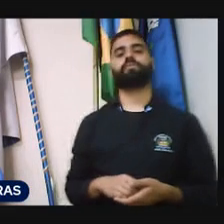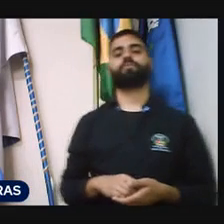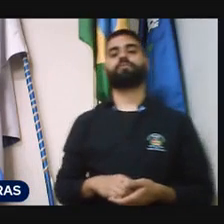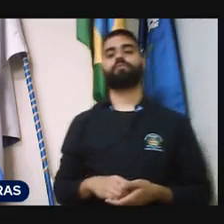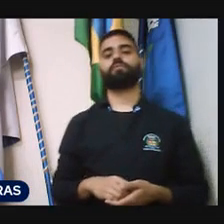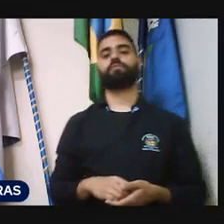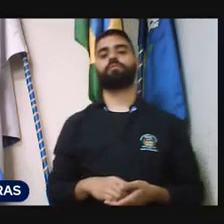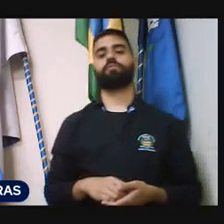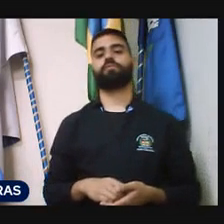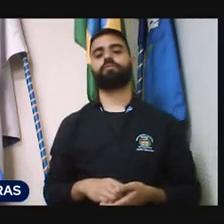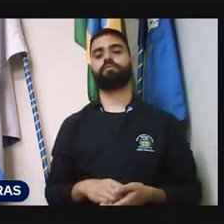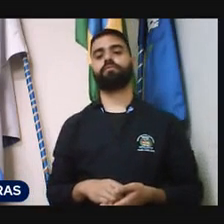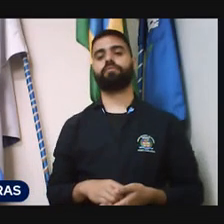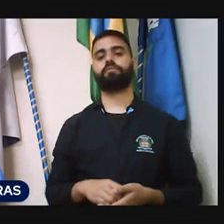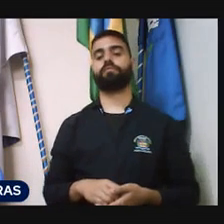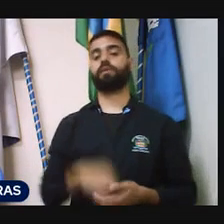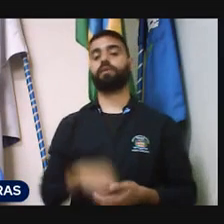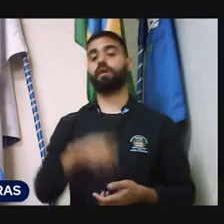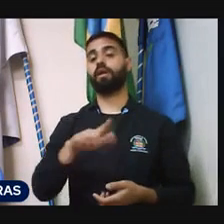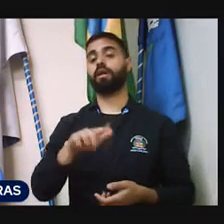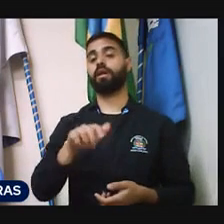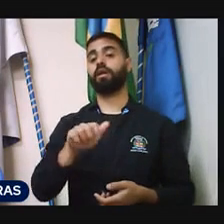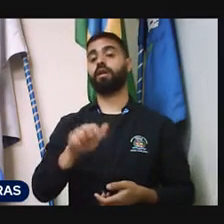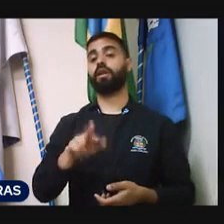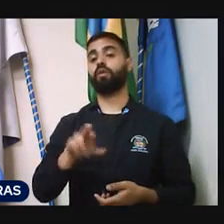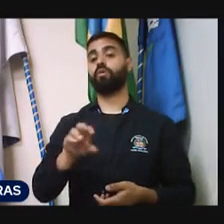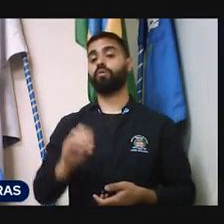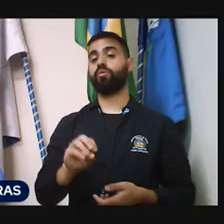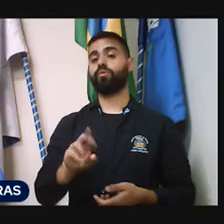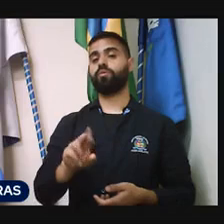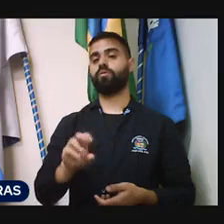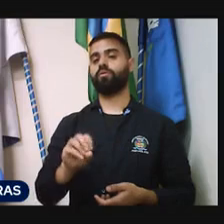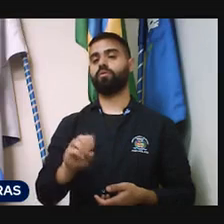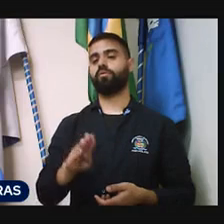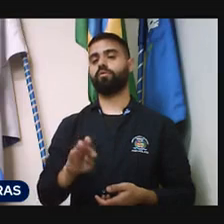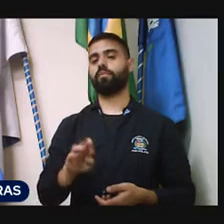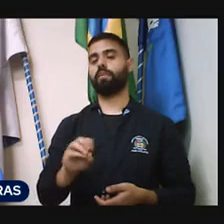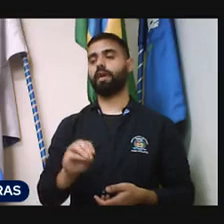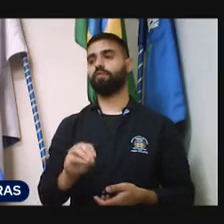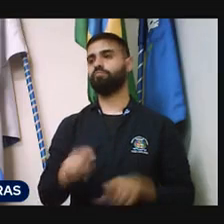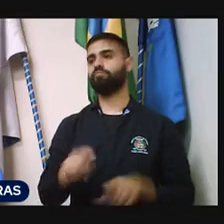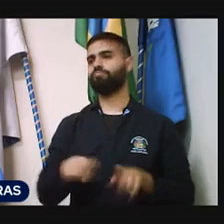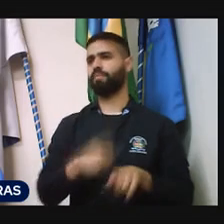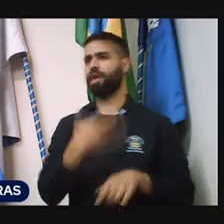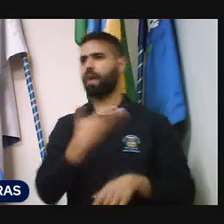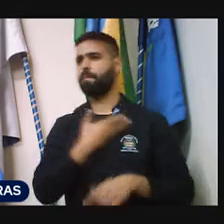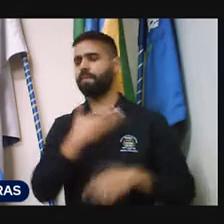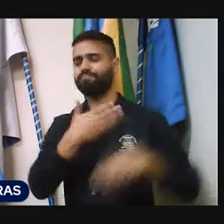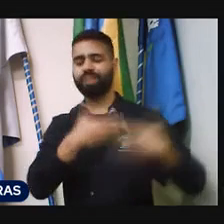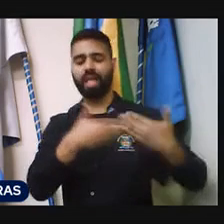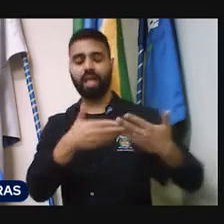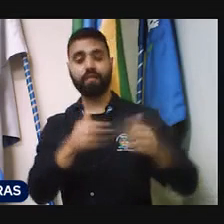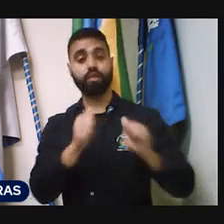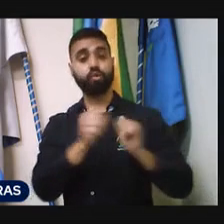gigante seu Lauro Roberto dos Santos nosso companheira de caminhada caminhou junto comigo foi candidato aí